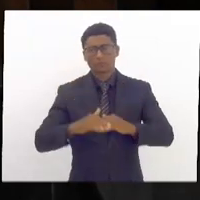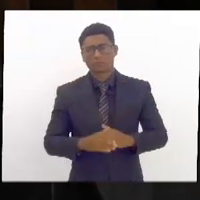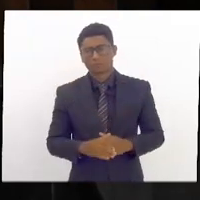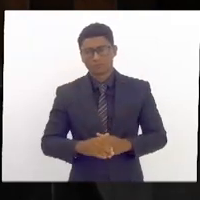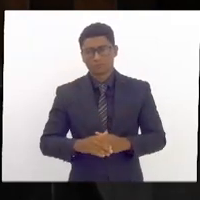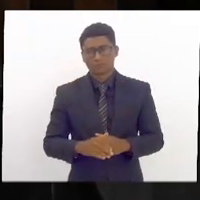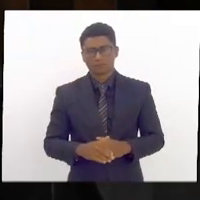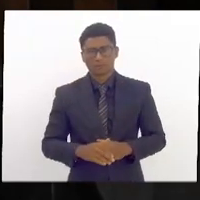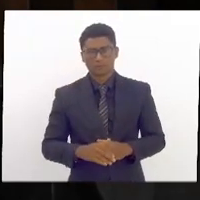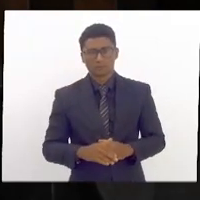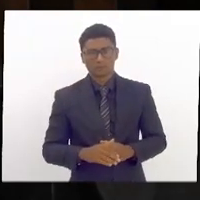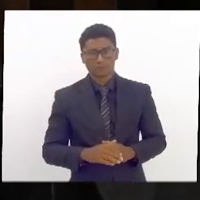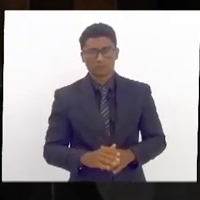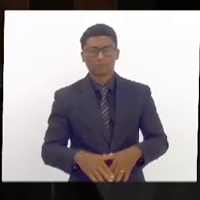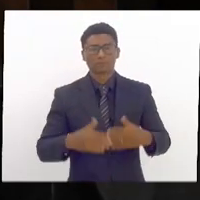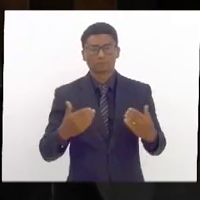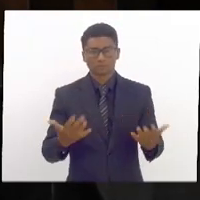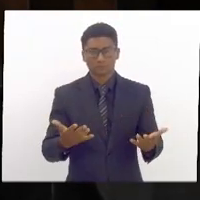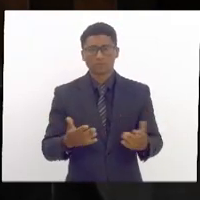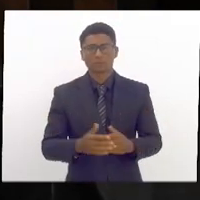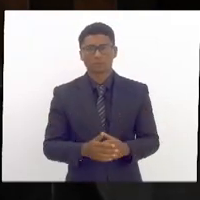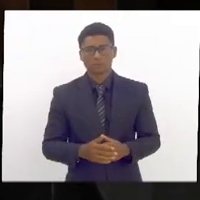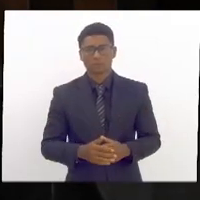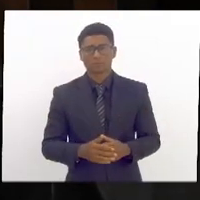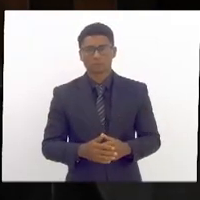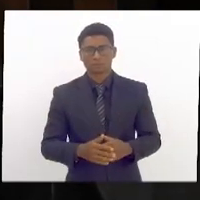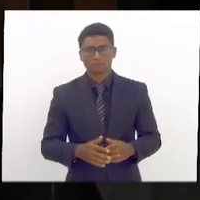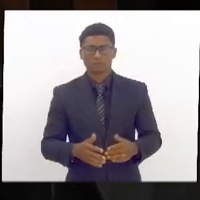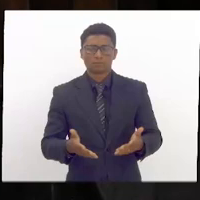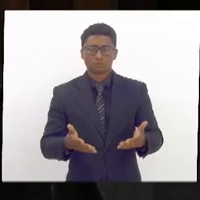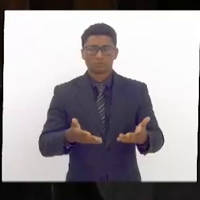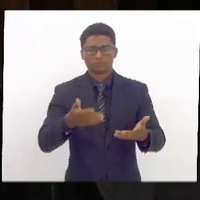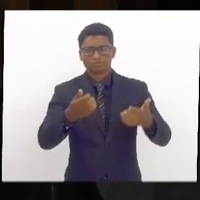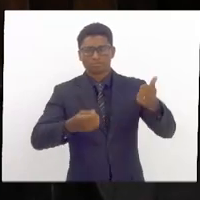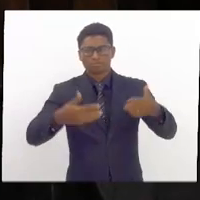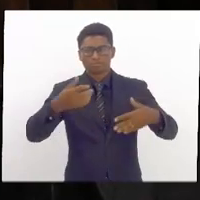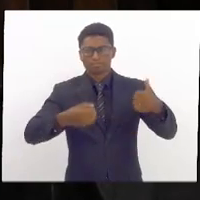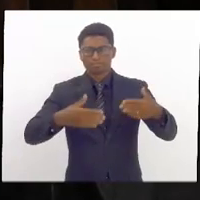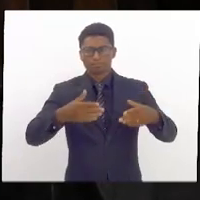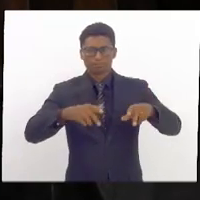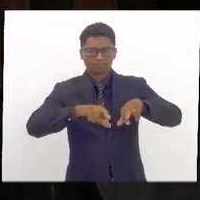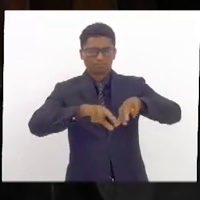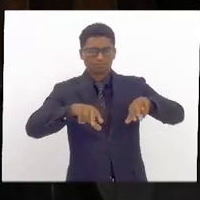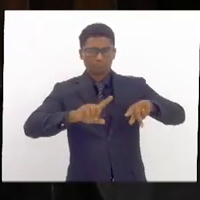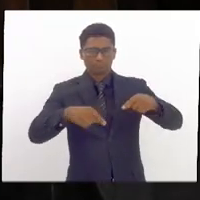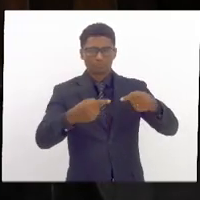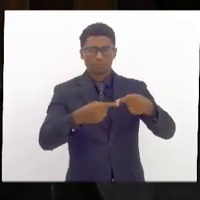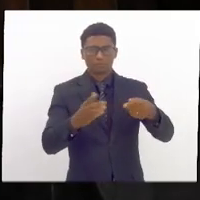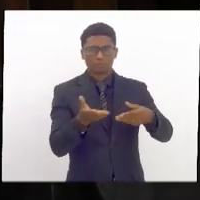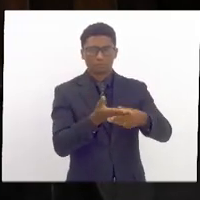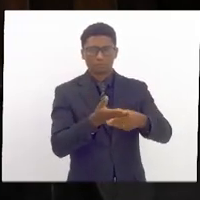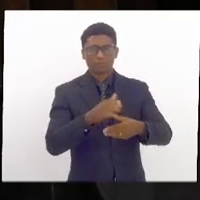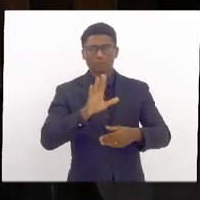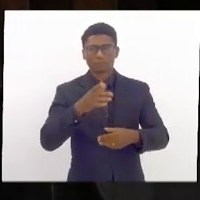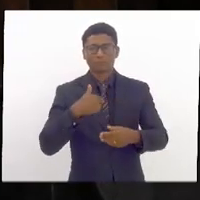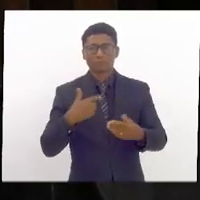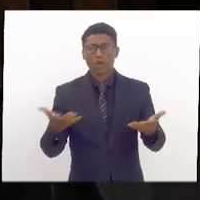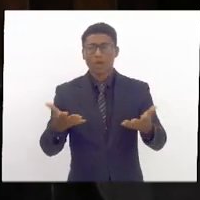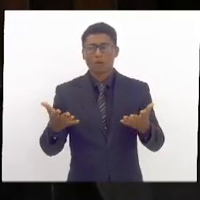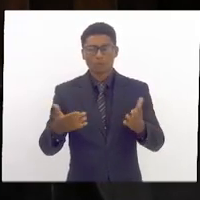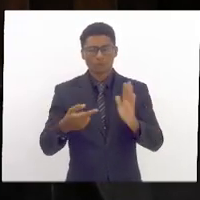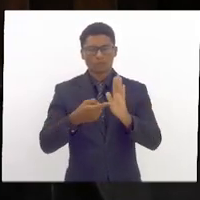isso, discutido aqui essas preliminares processuais, eu me permito adentrar ao